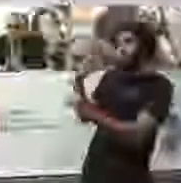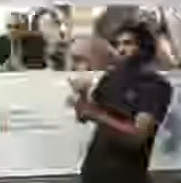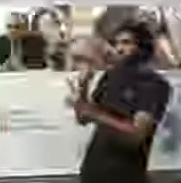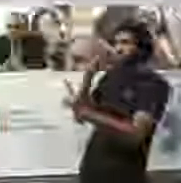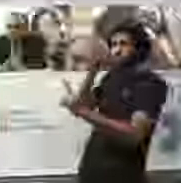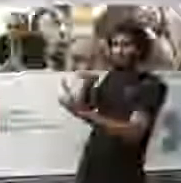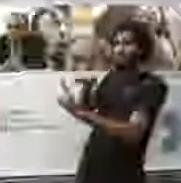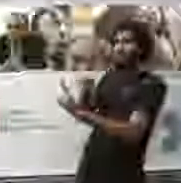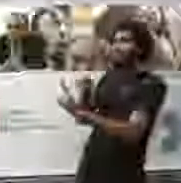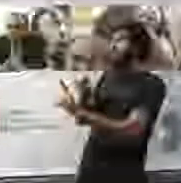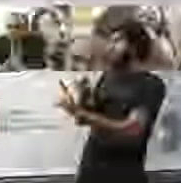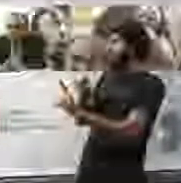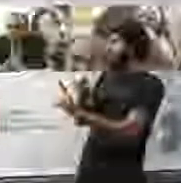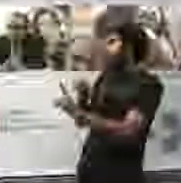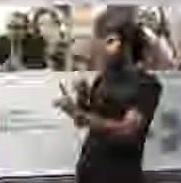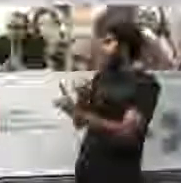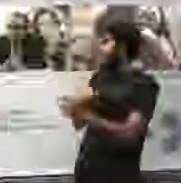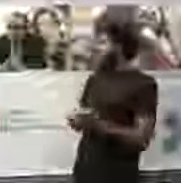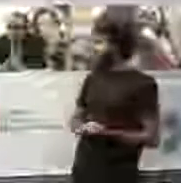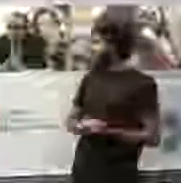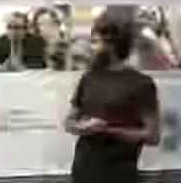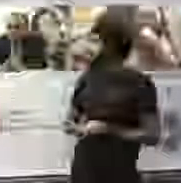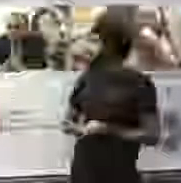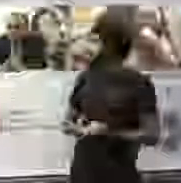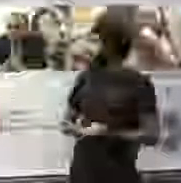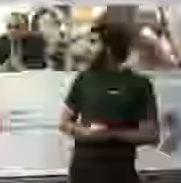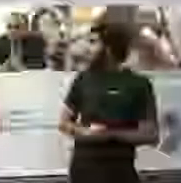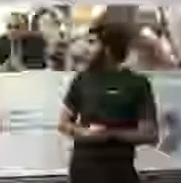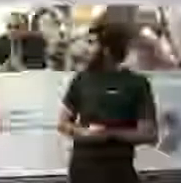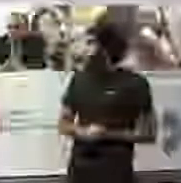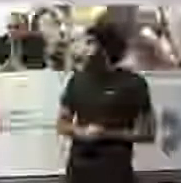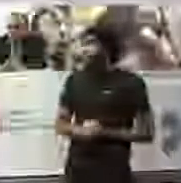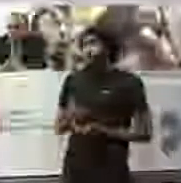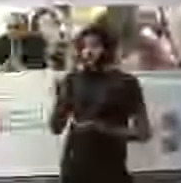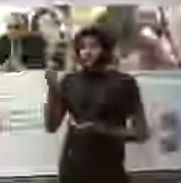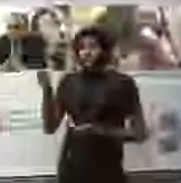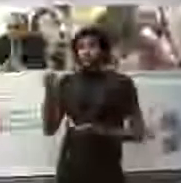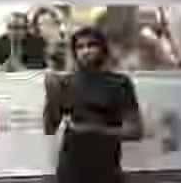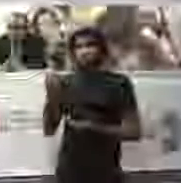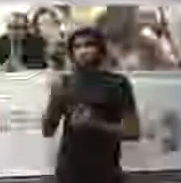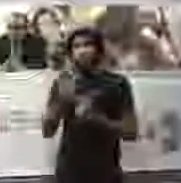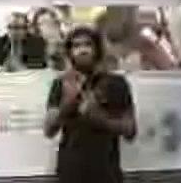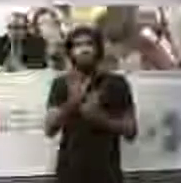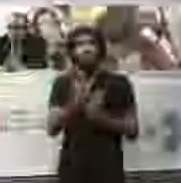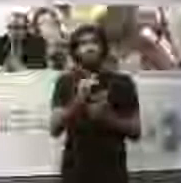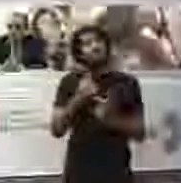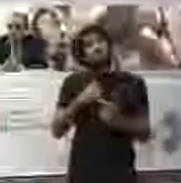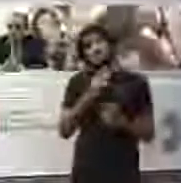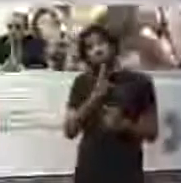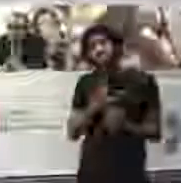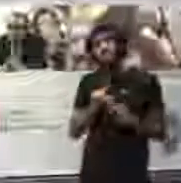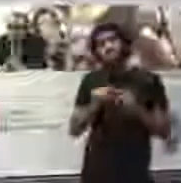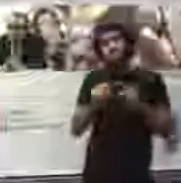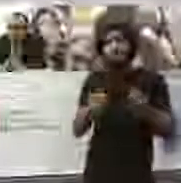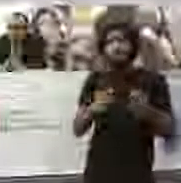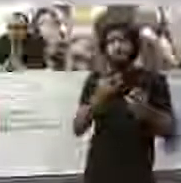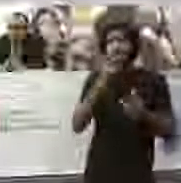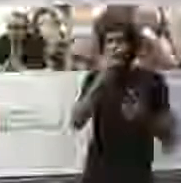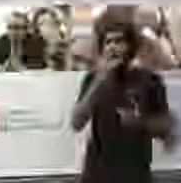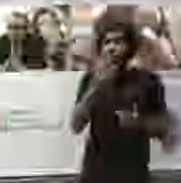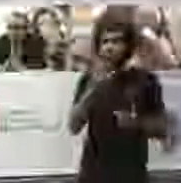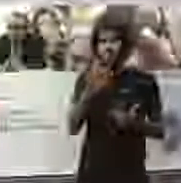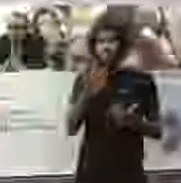nesses casos que o senhor aponta eu não os conheço e mas acho que é ele